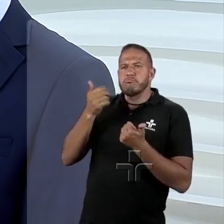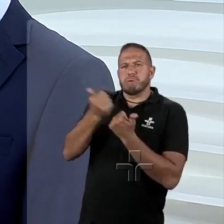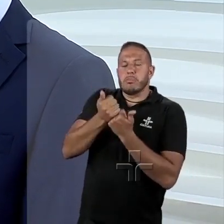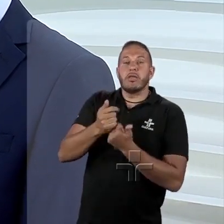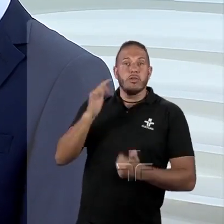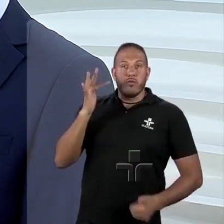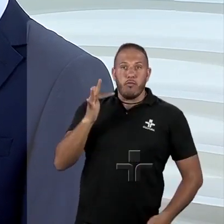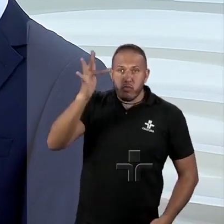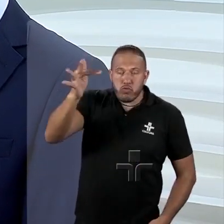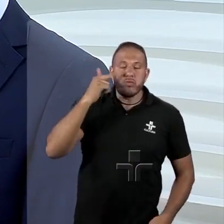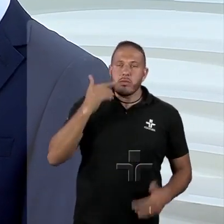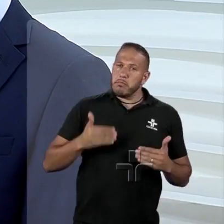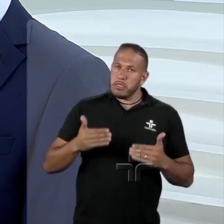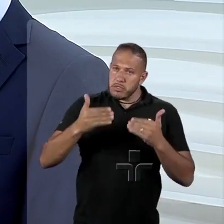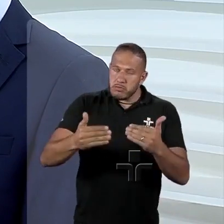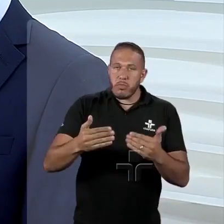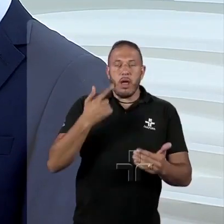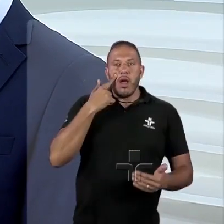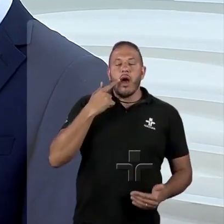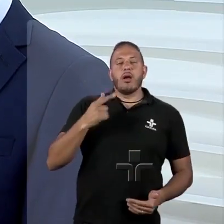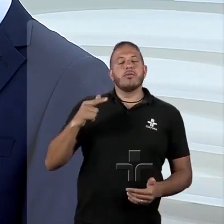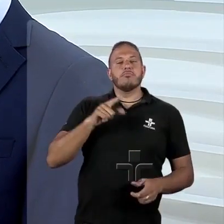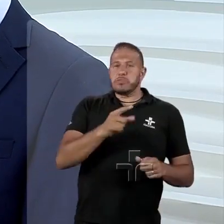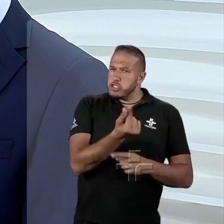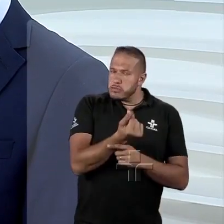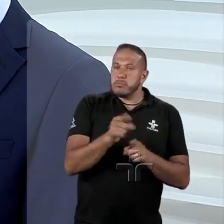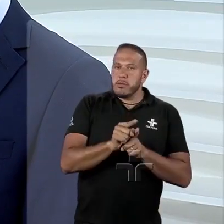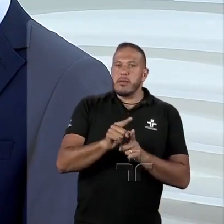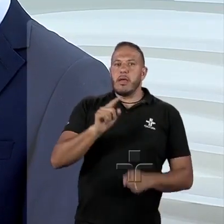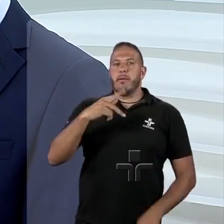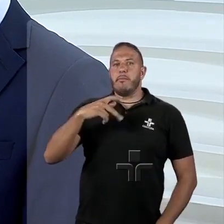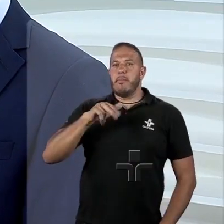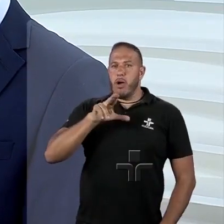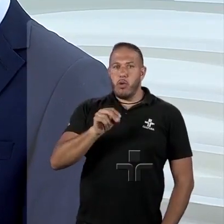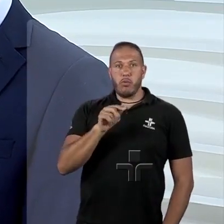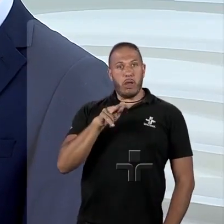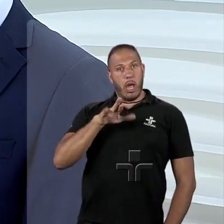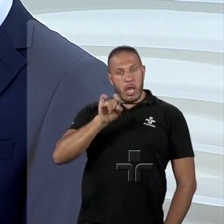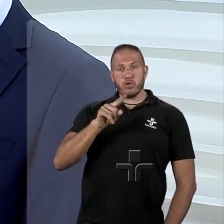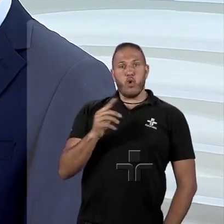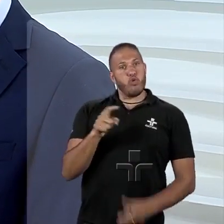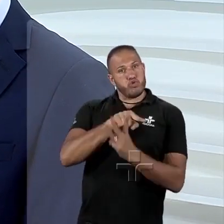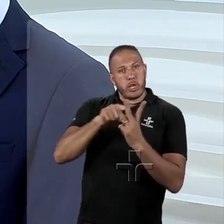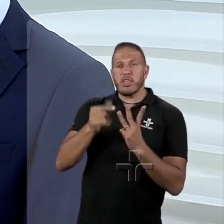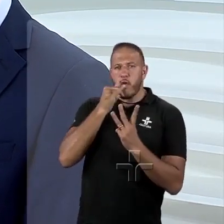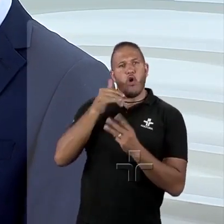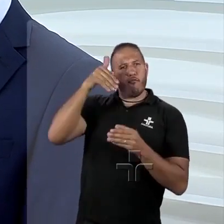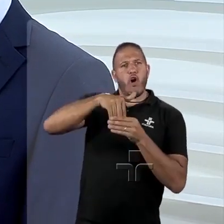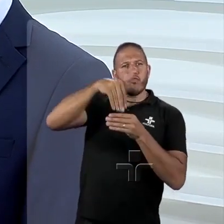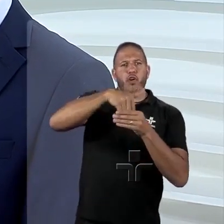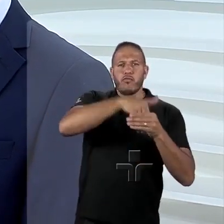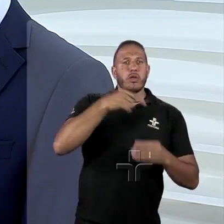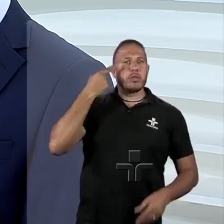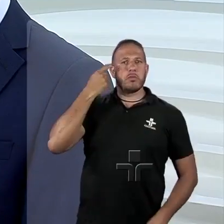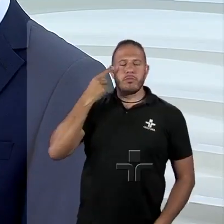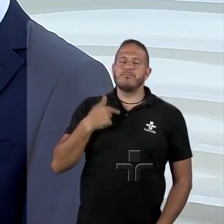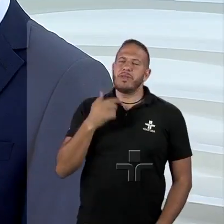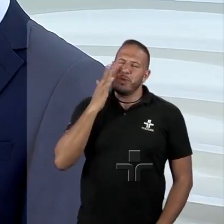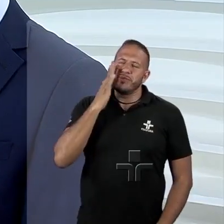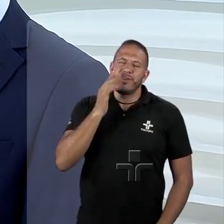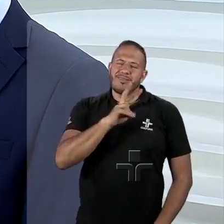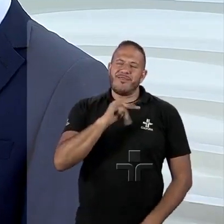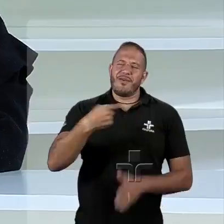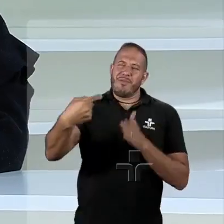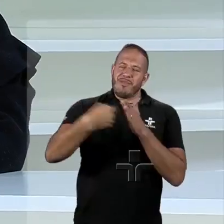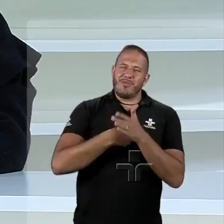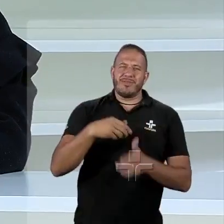Fazenda, Paulo Guedes, igualmente falou, os 3 declararam o voto em mim. Quanto ao Major Olímpio, sei que você vai me perguntar,